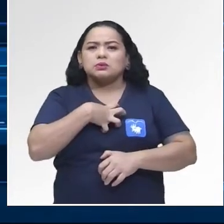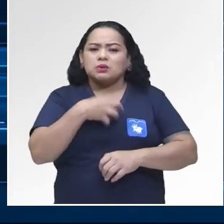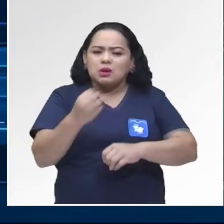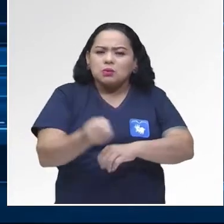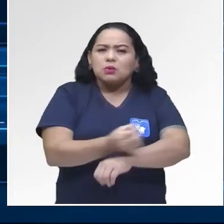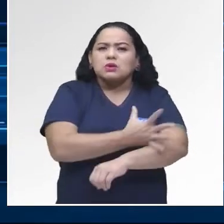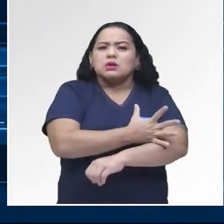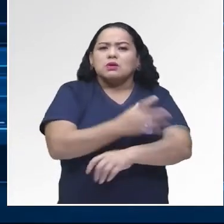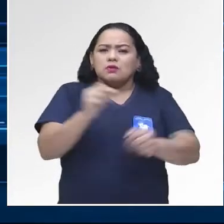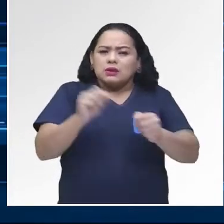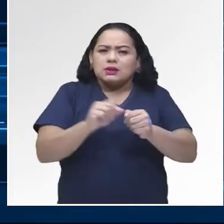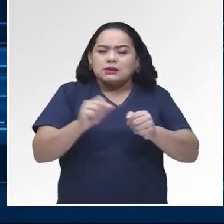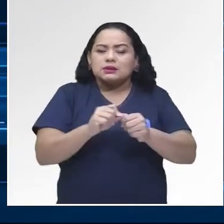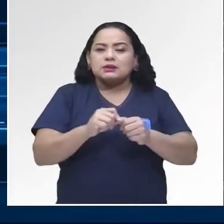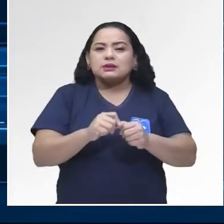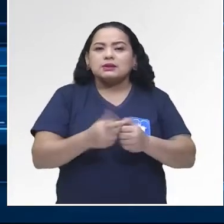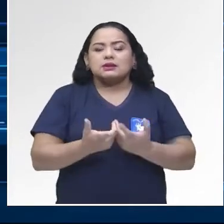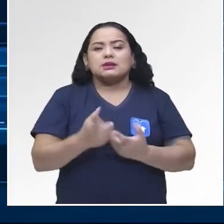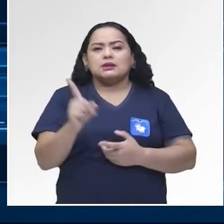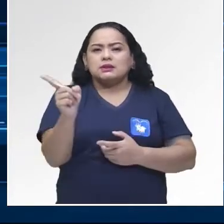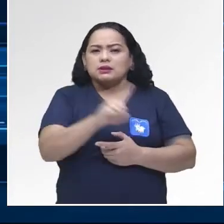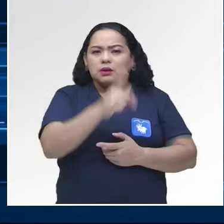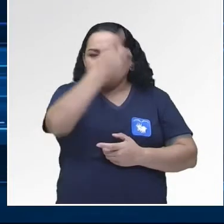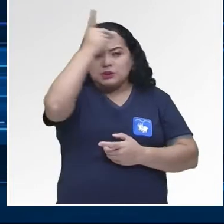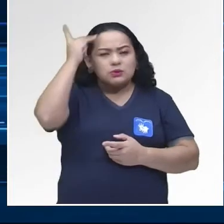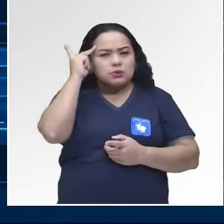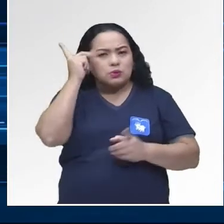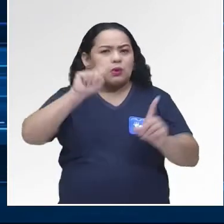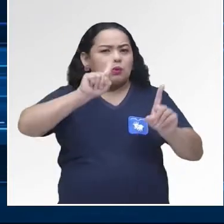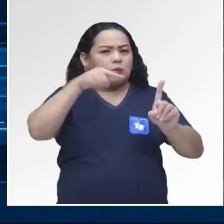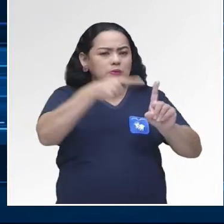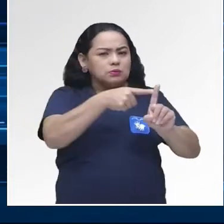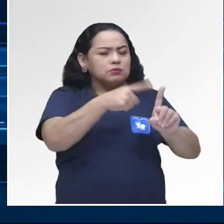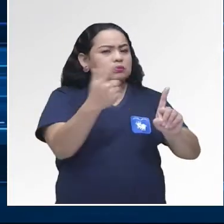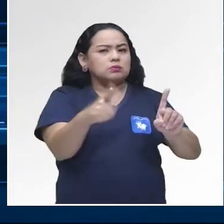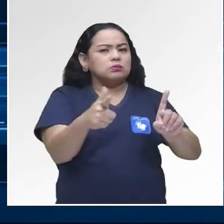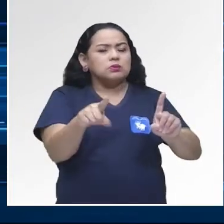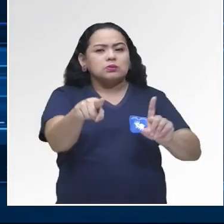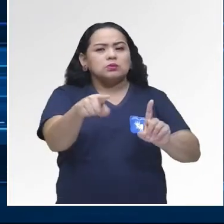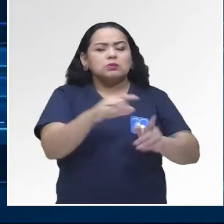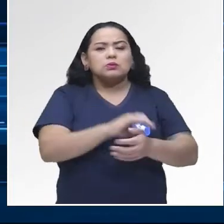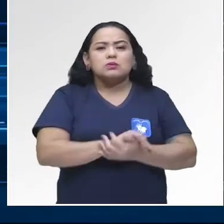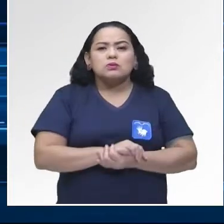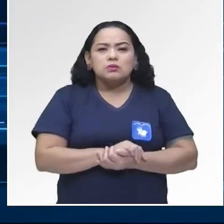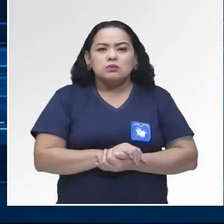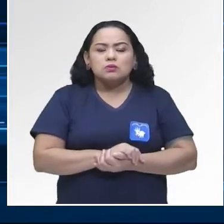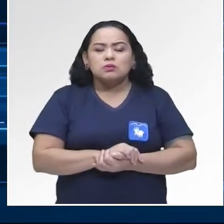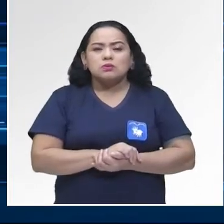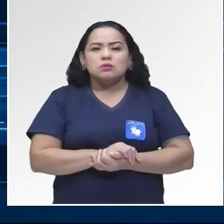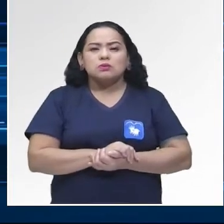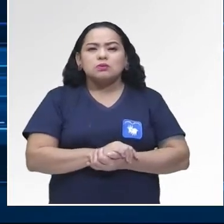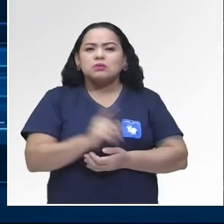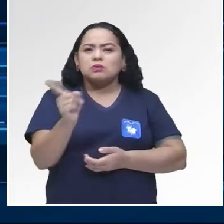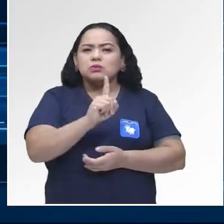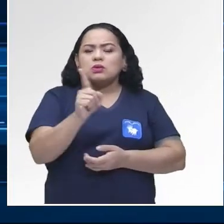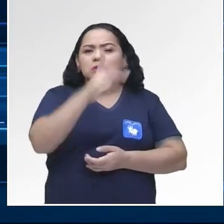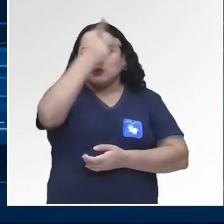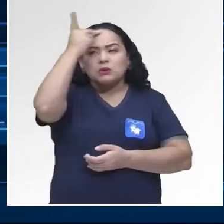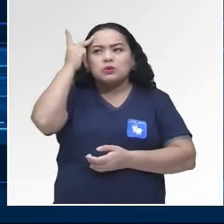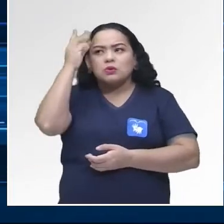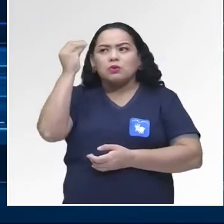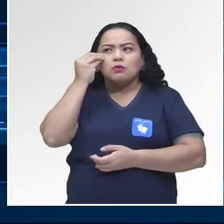emoção, você não está sendo uma pessoa objetiva. Você não está sendo uma pessoa que está olhando a coisa